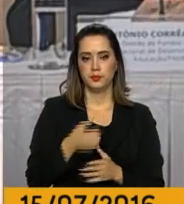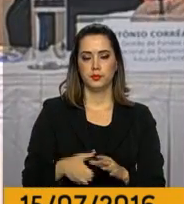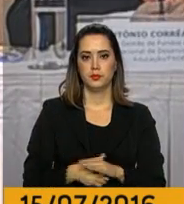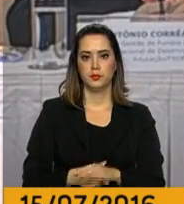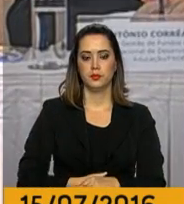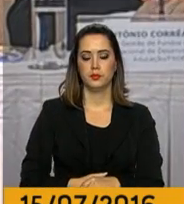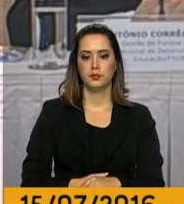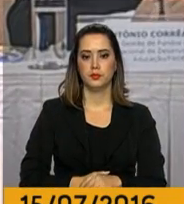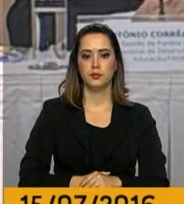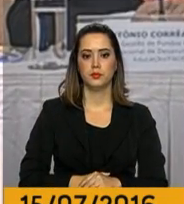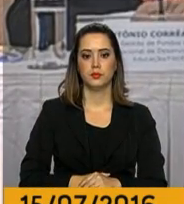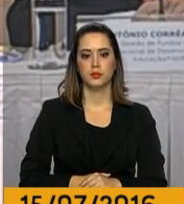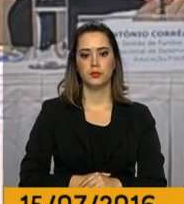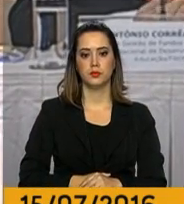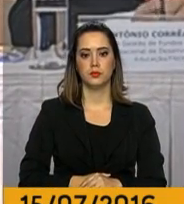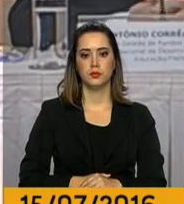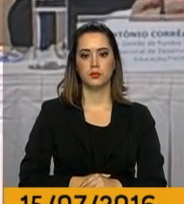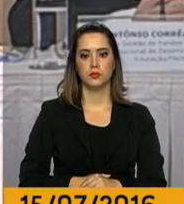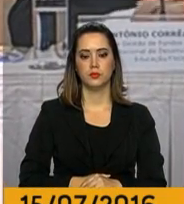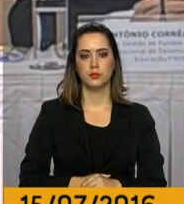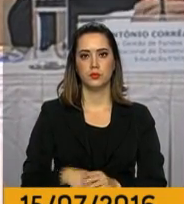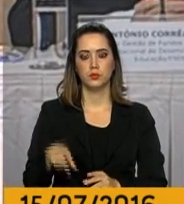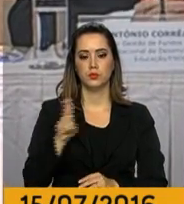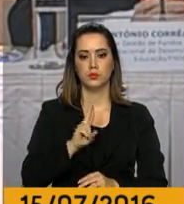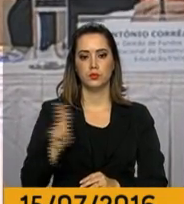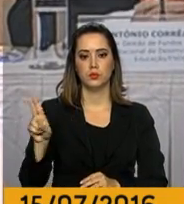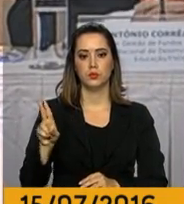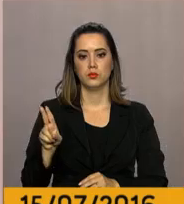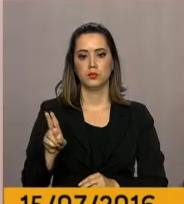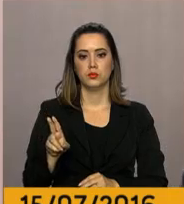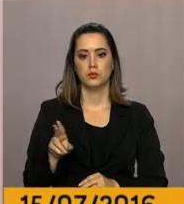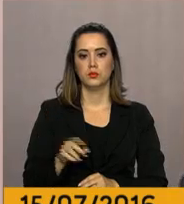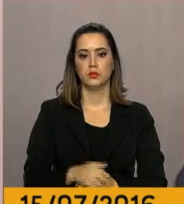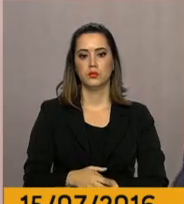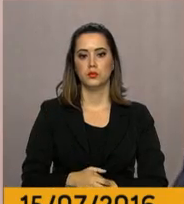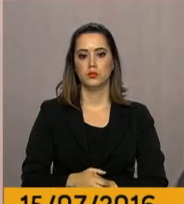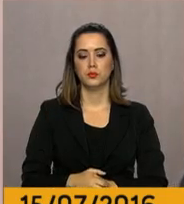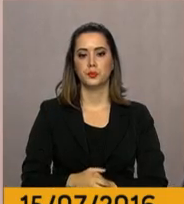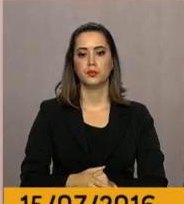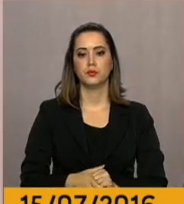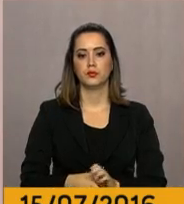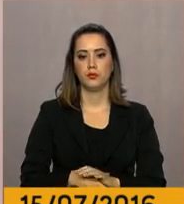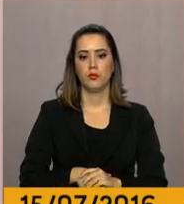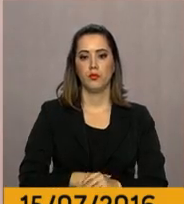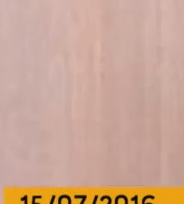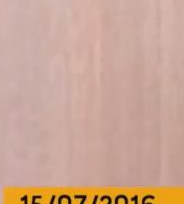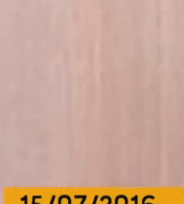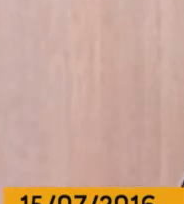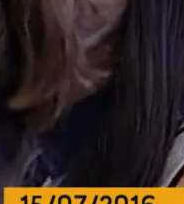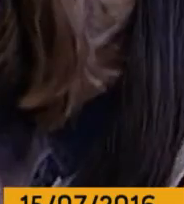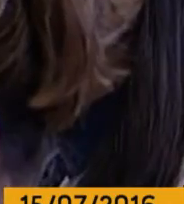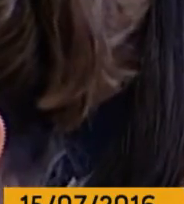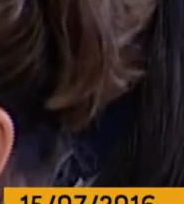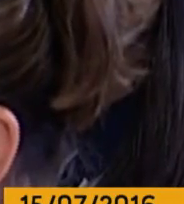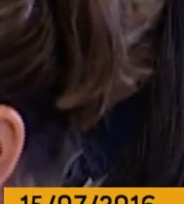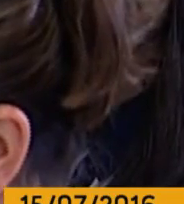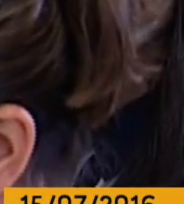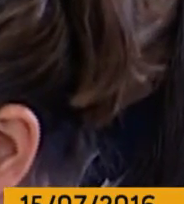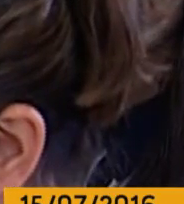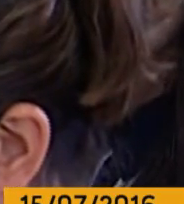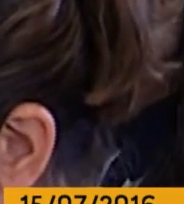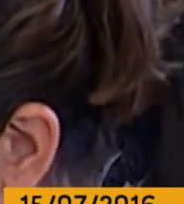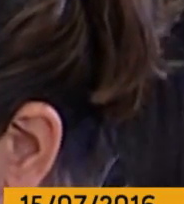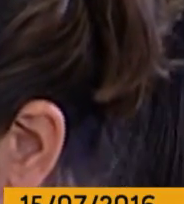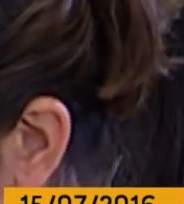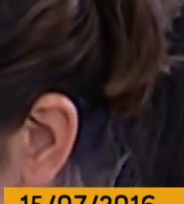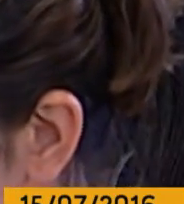favor. Eu só queria que identificasse nome e veículo e fizesse a pergunta, por favor. Bom dia, ministro. Eduardo